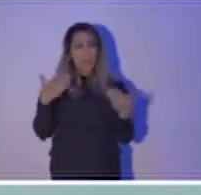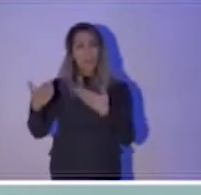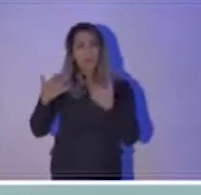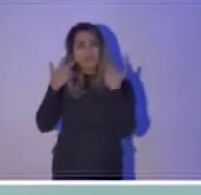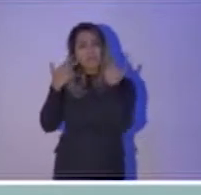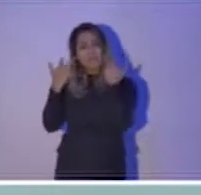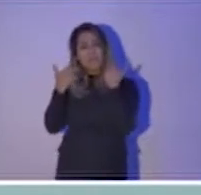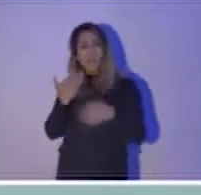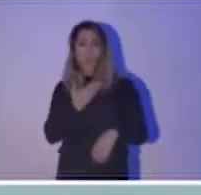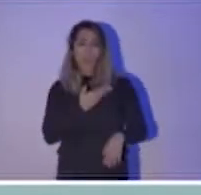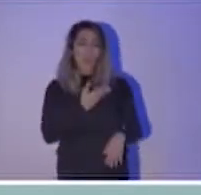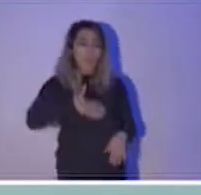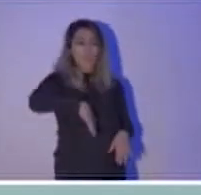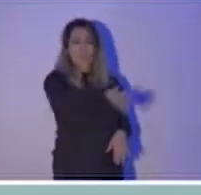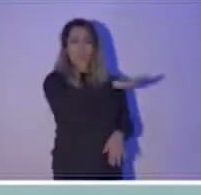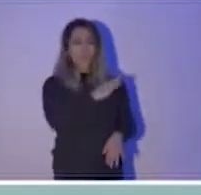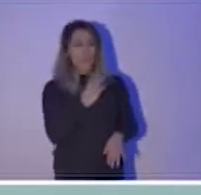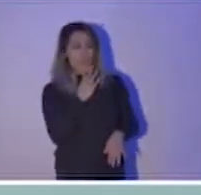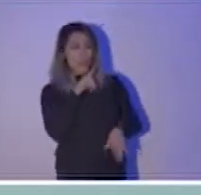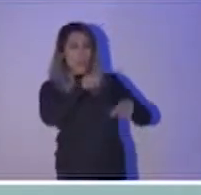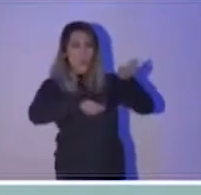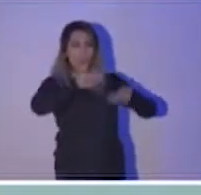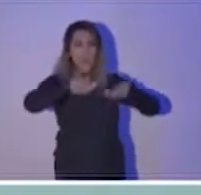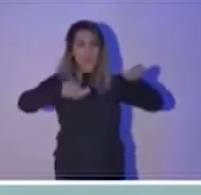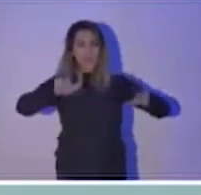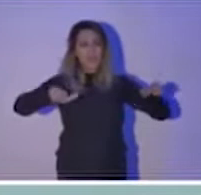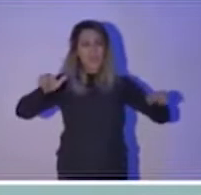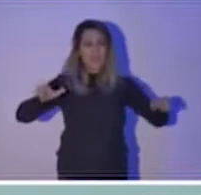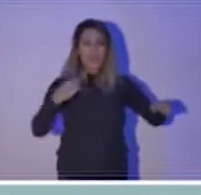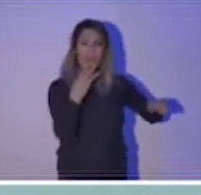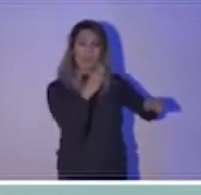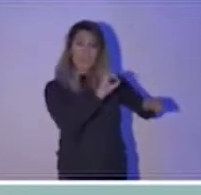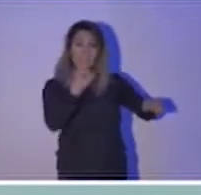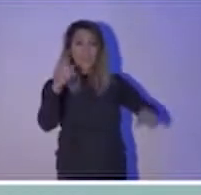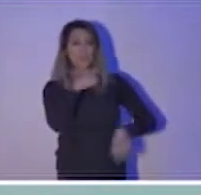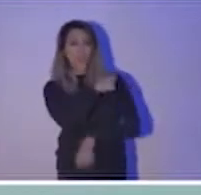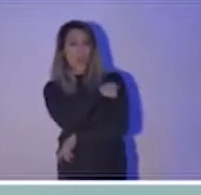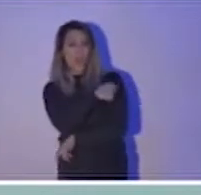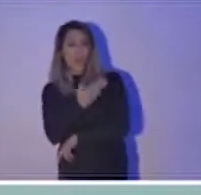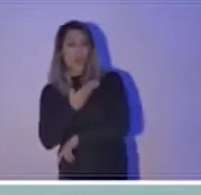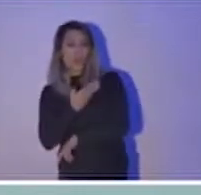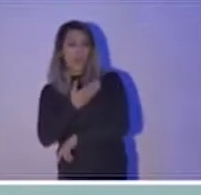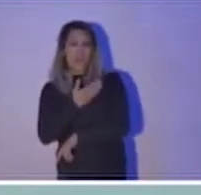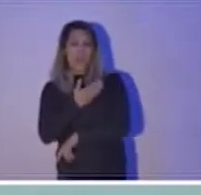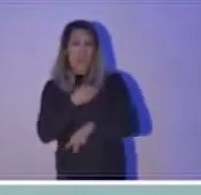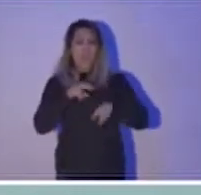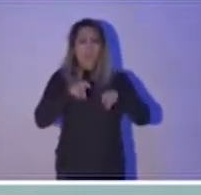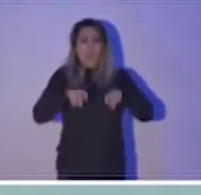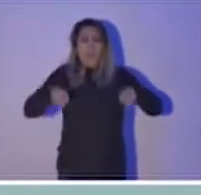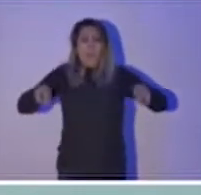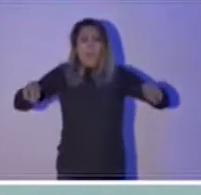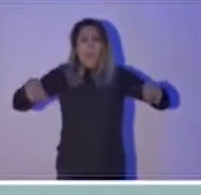meus amigos, pessoas que eu conhecia na escola, mas eram 300 pessoas. Talvez por causa delas eu possa